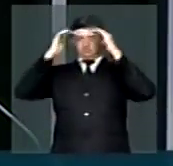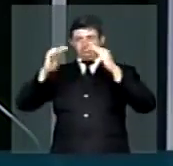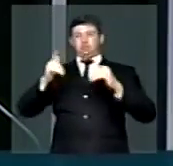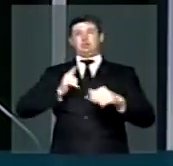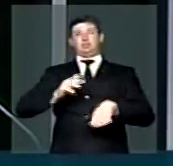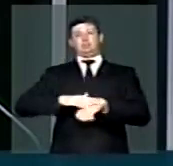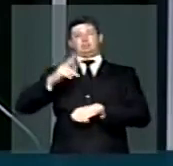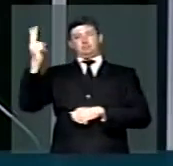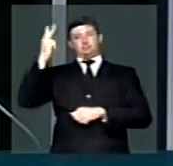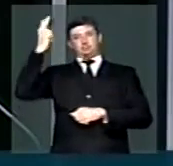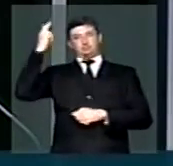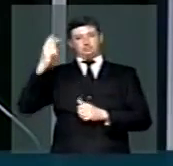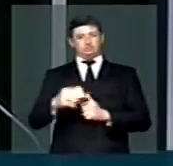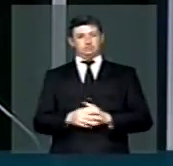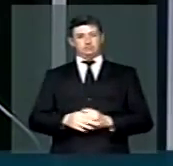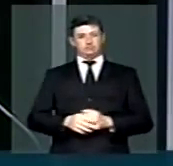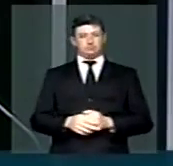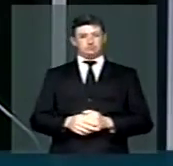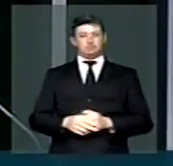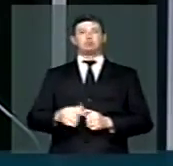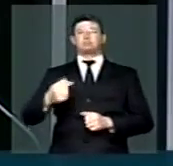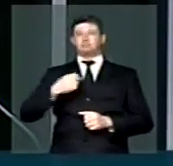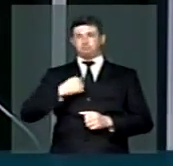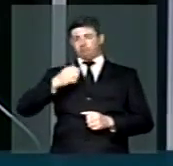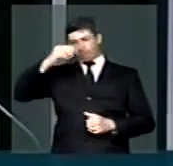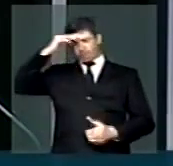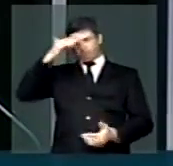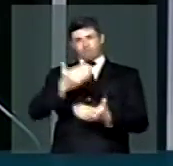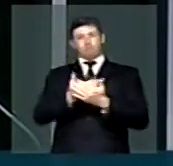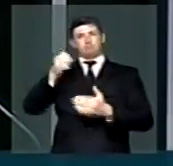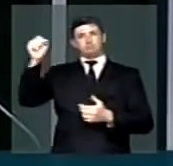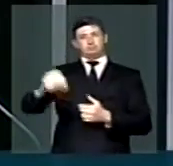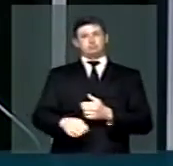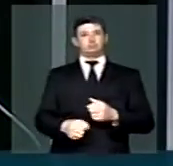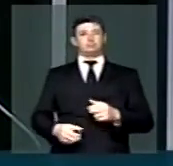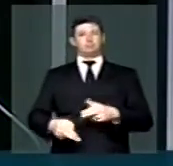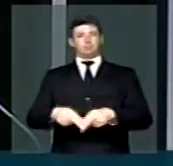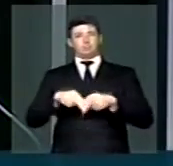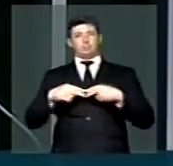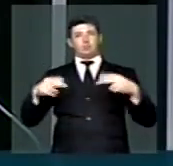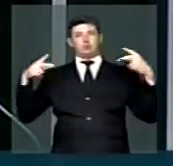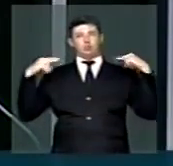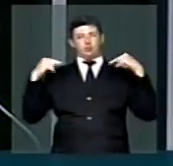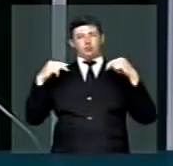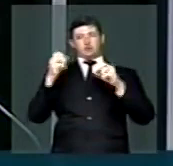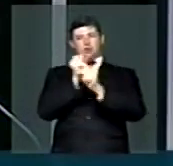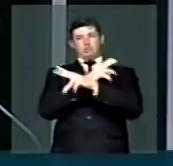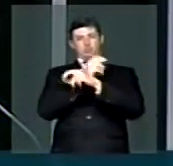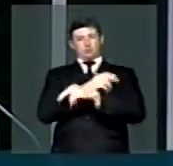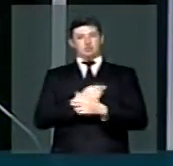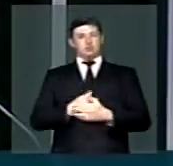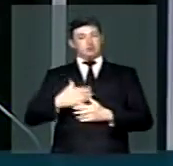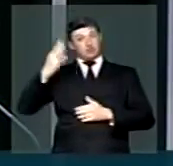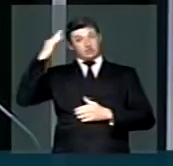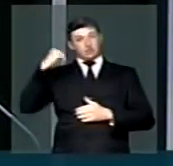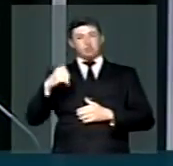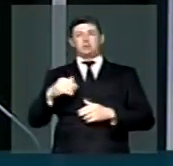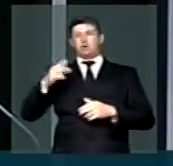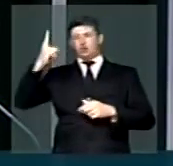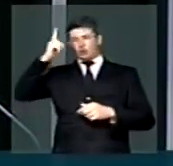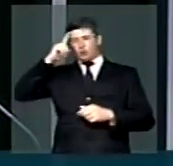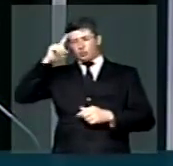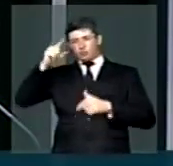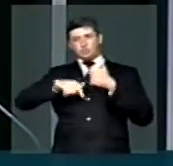valorização. Tenho uma consideração especial pelos motoristas de ambulância. Eu sei da sua lida